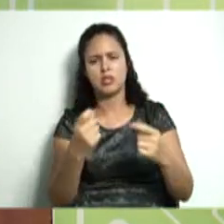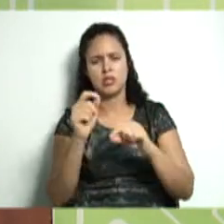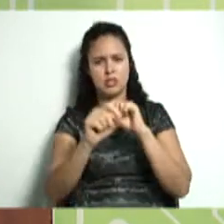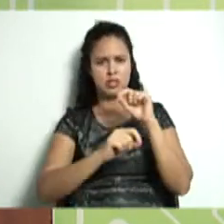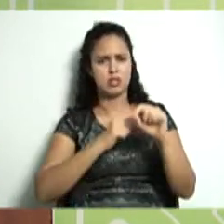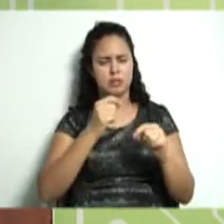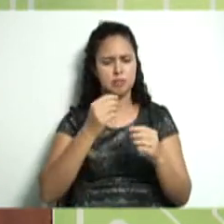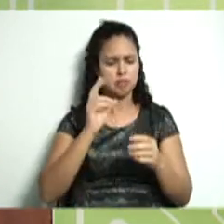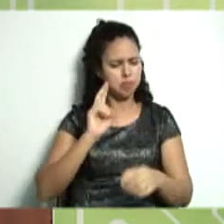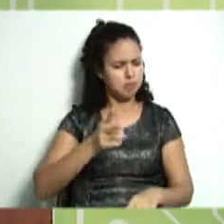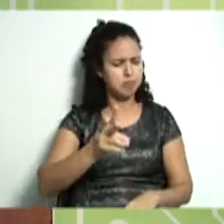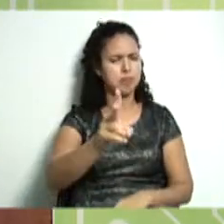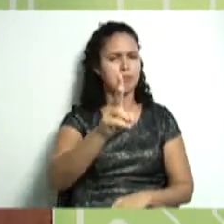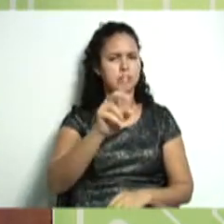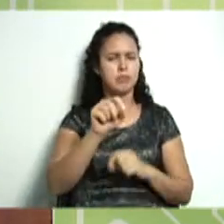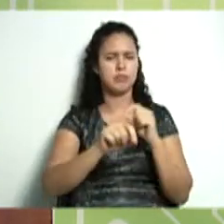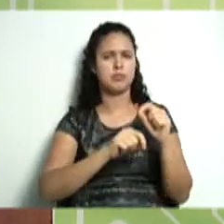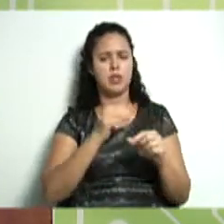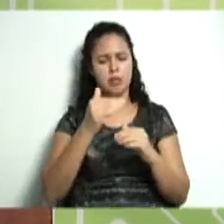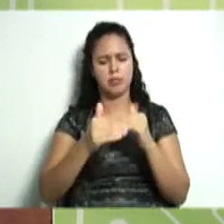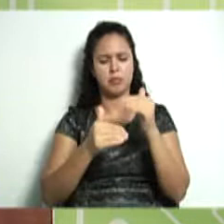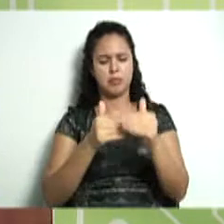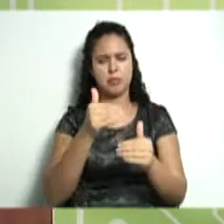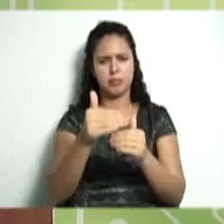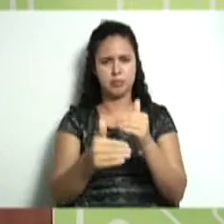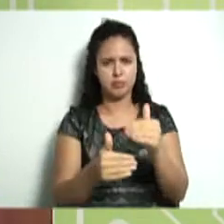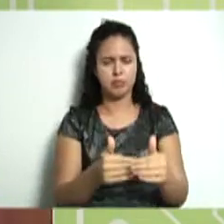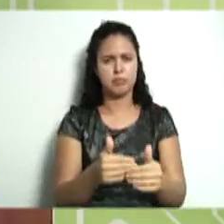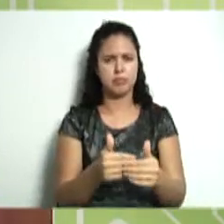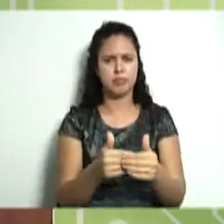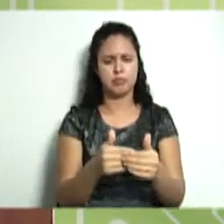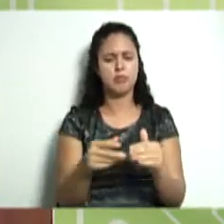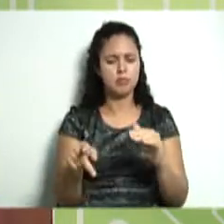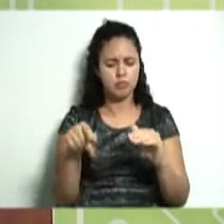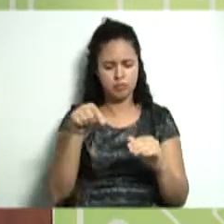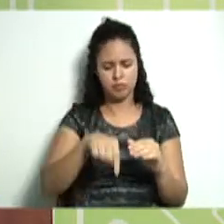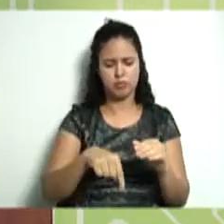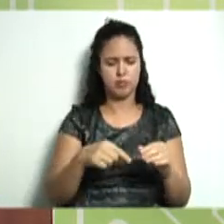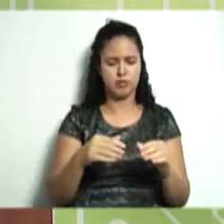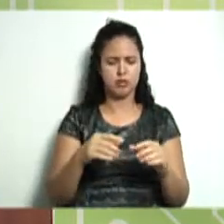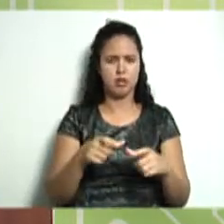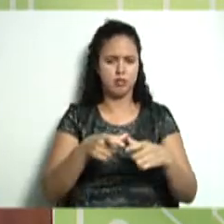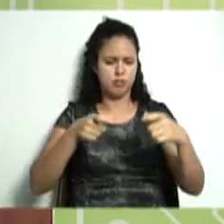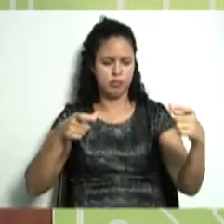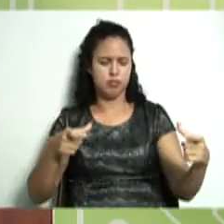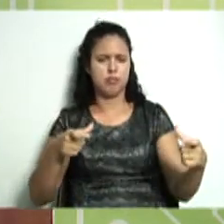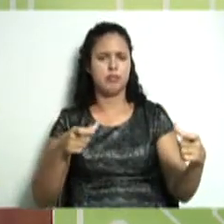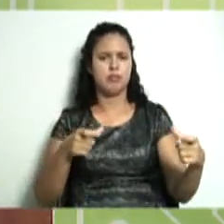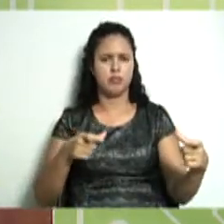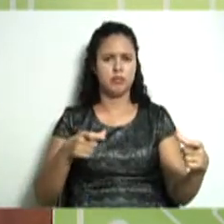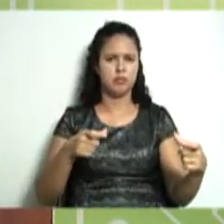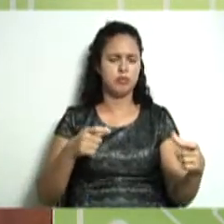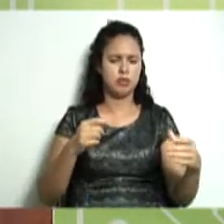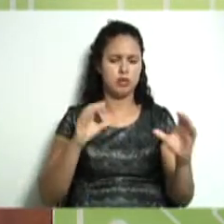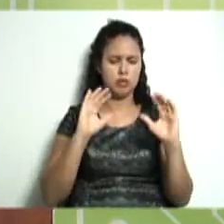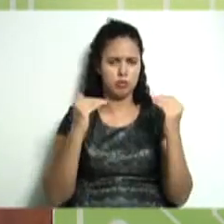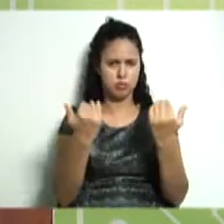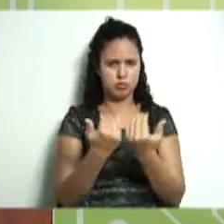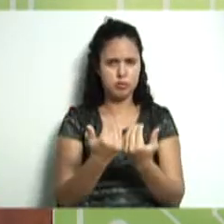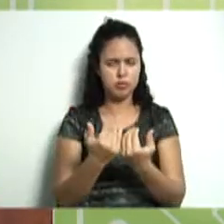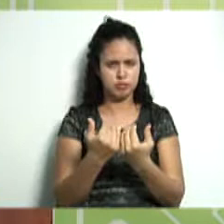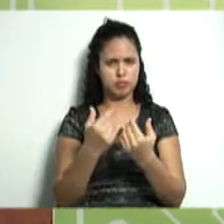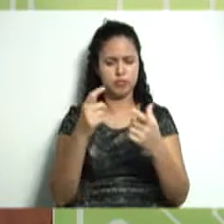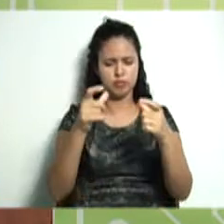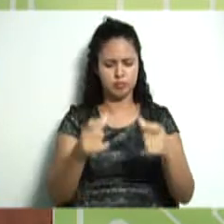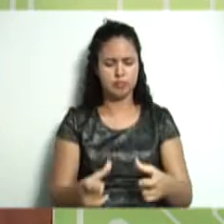isso ocorra. O quê? O desenvolvimento da região, da comunidade local aí, talvez através de